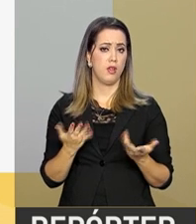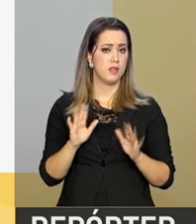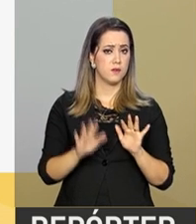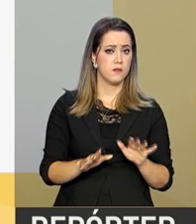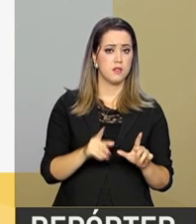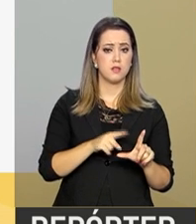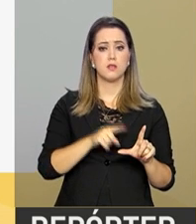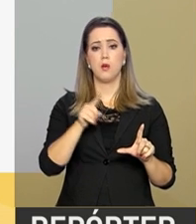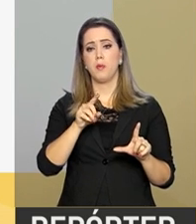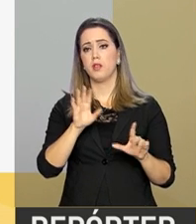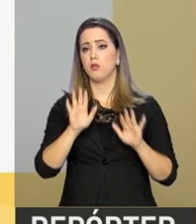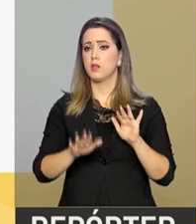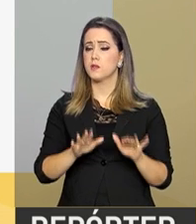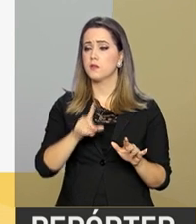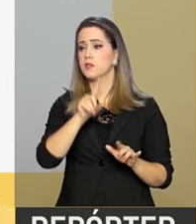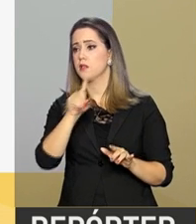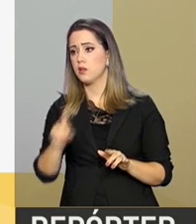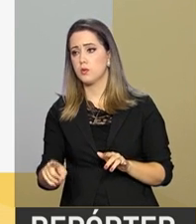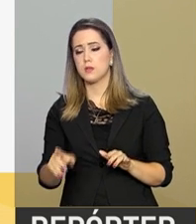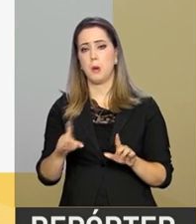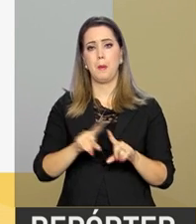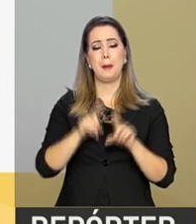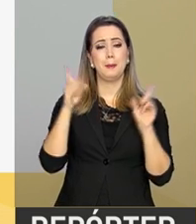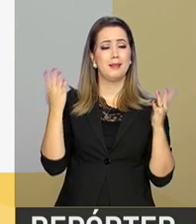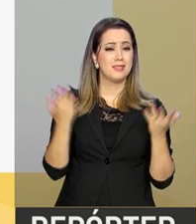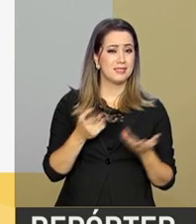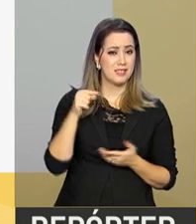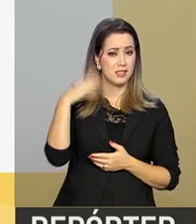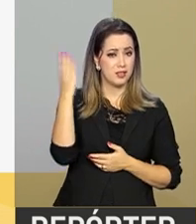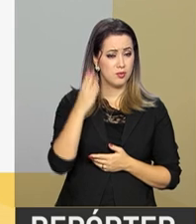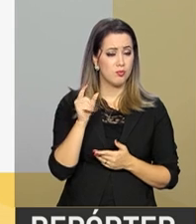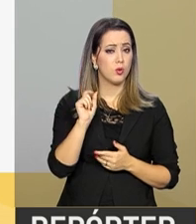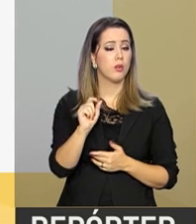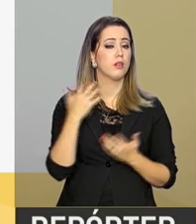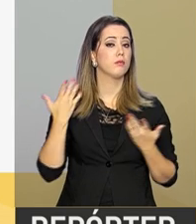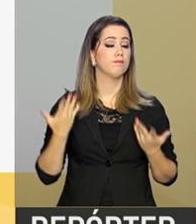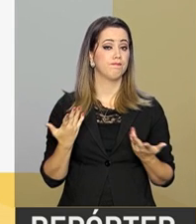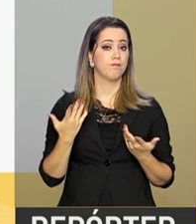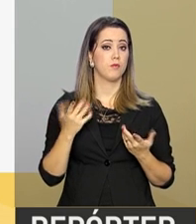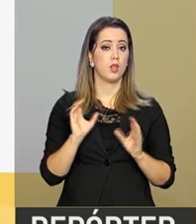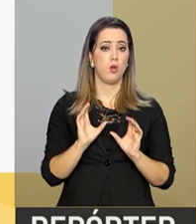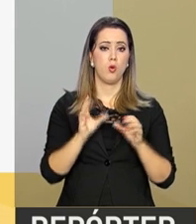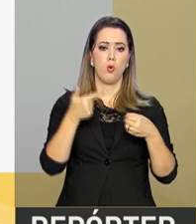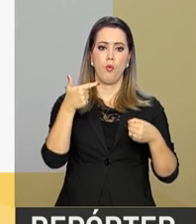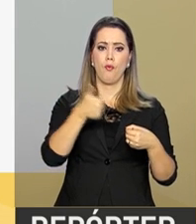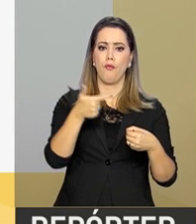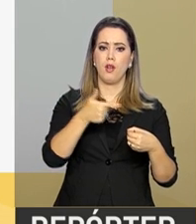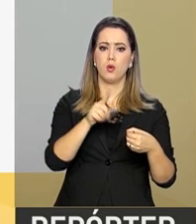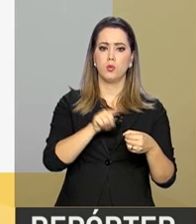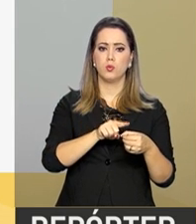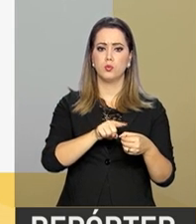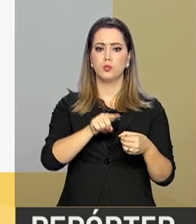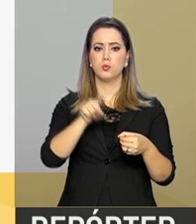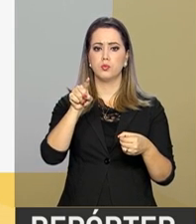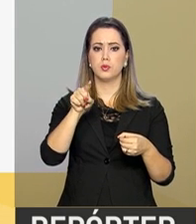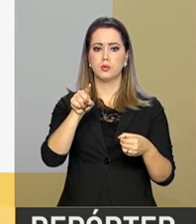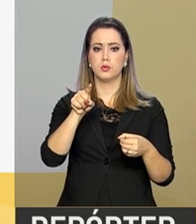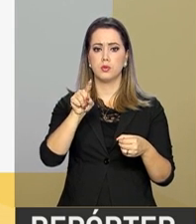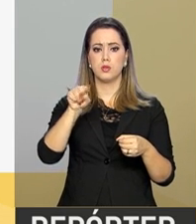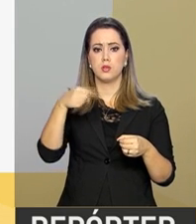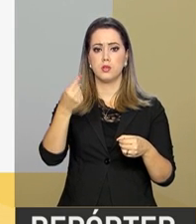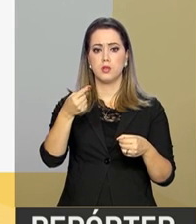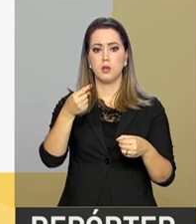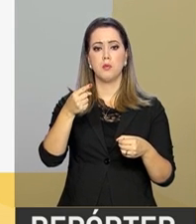vento o mar até a redução muito bem quando tem aumento os distribuidores em a bomba de gasolina registrou aumento de